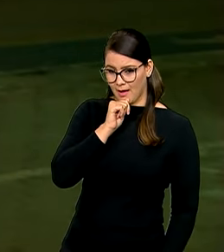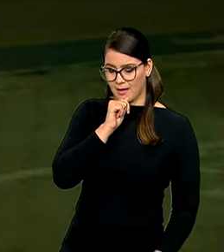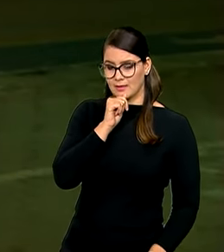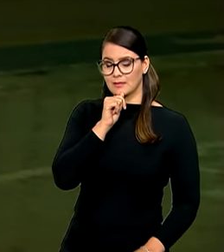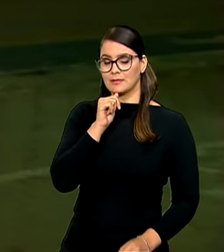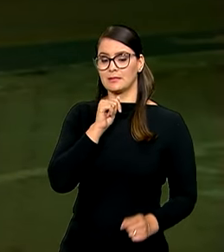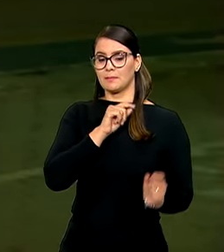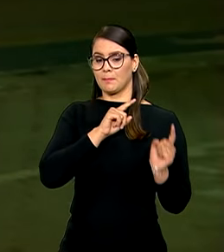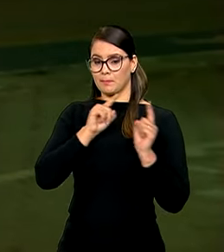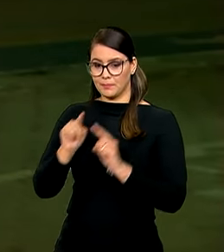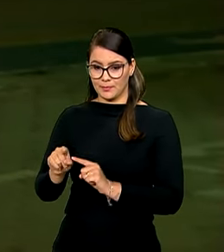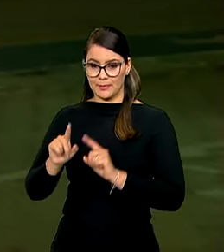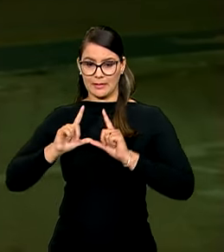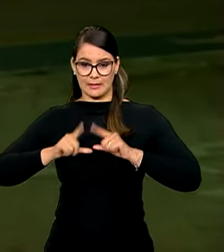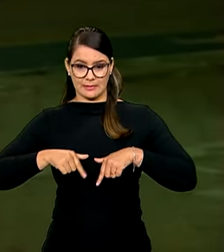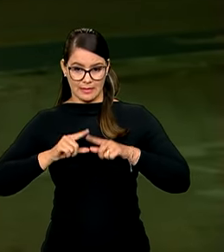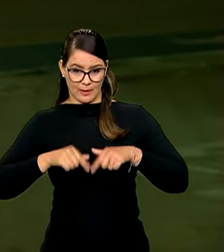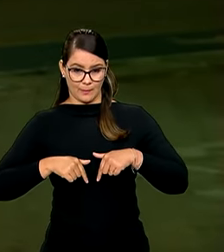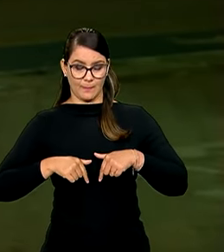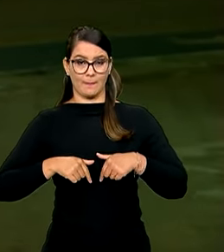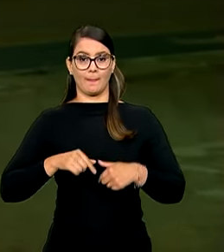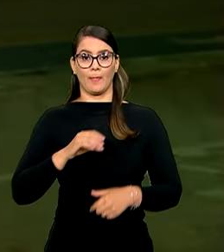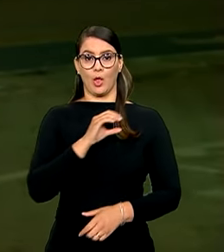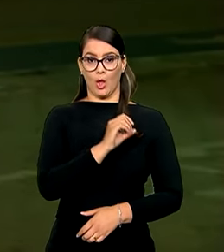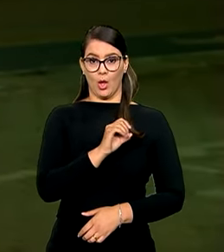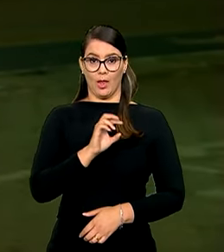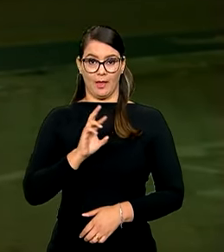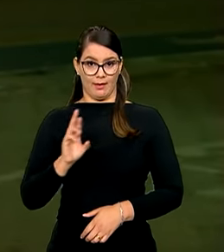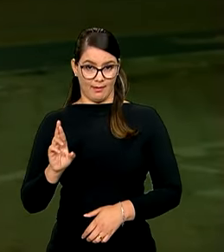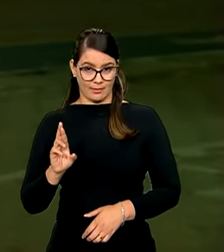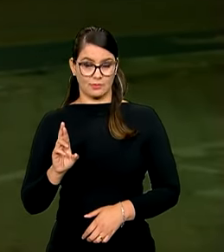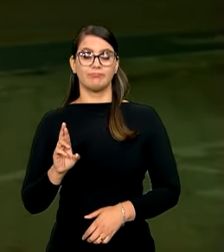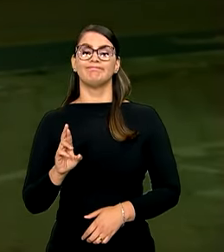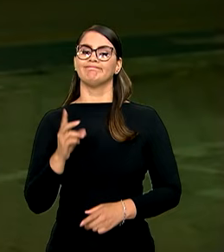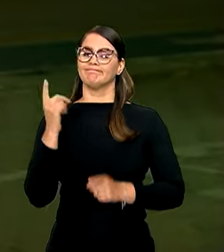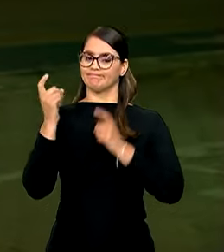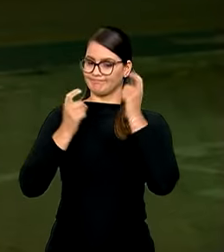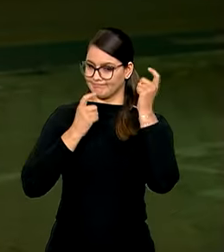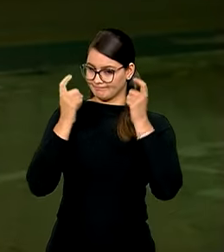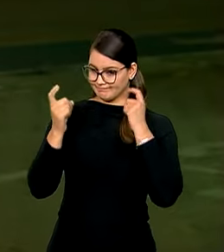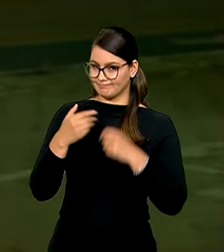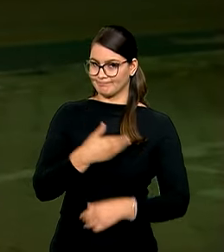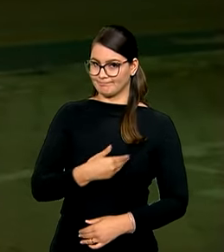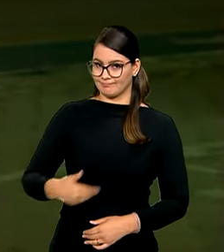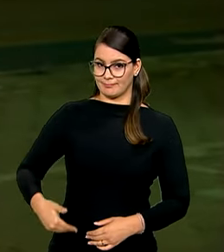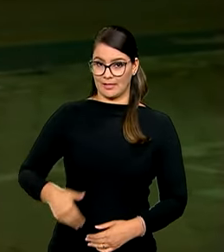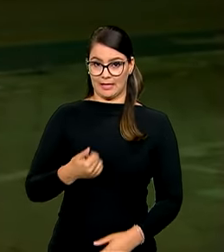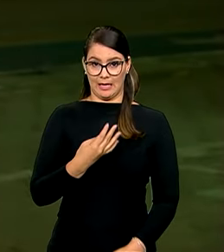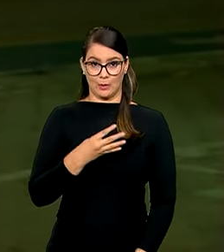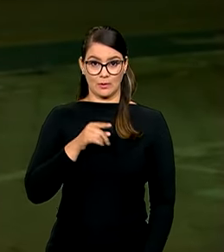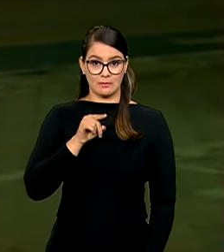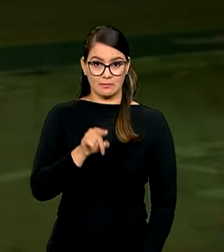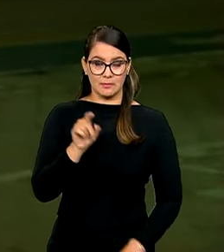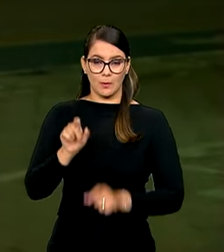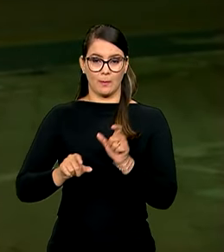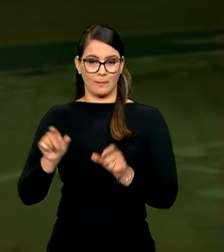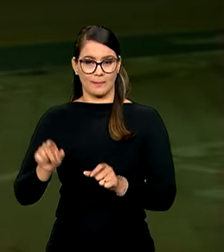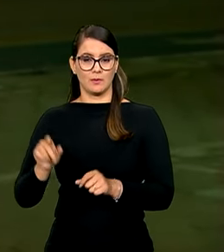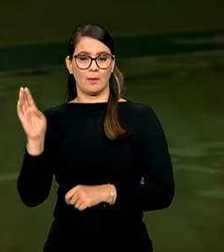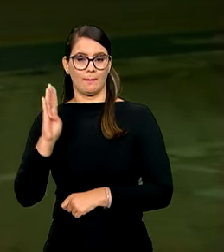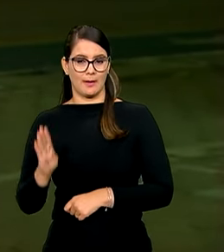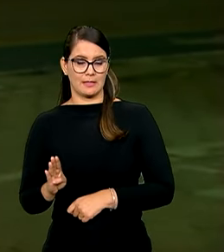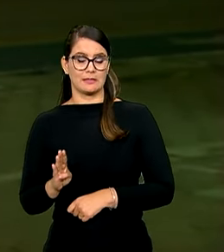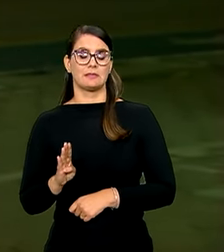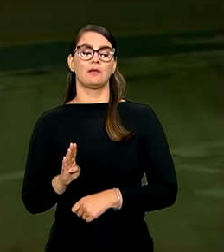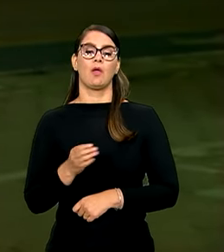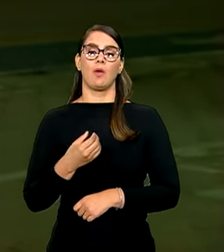a Israel. O conflito no Oriente Médio preocupa o governo. Cerca de 14 mil brasileiros vivem em Israel e